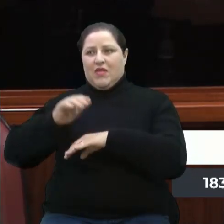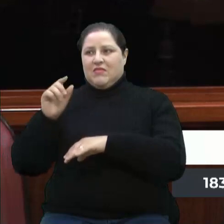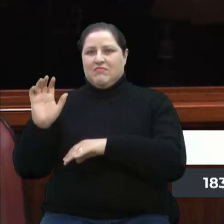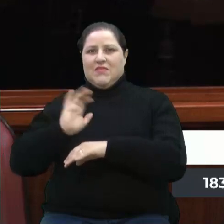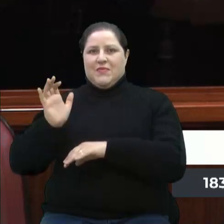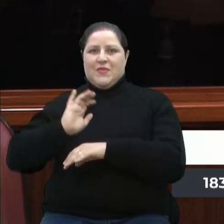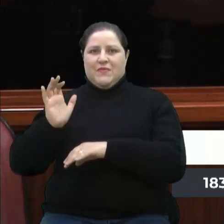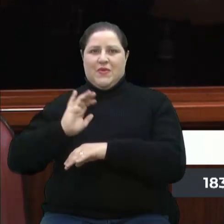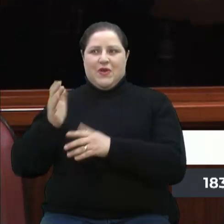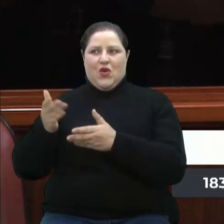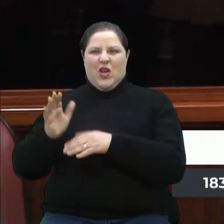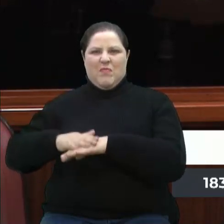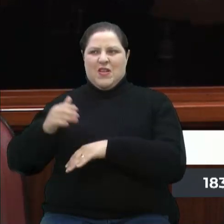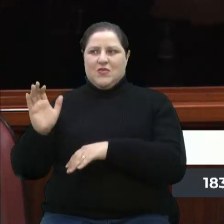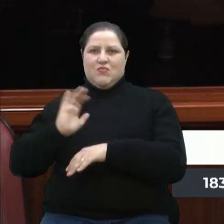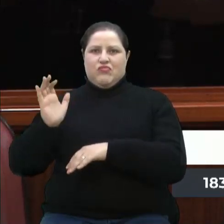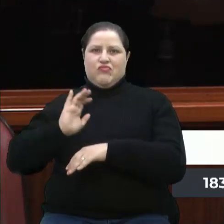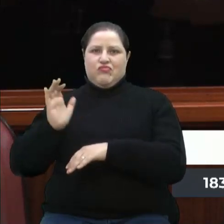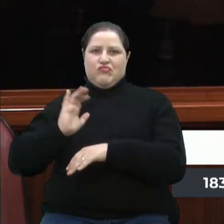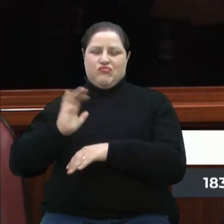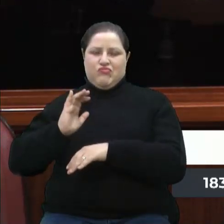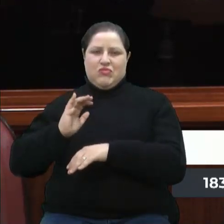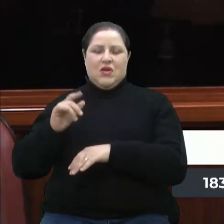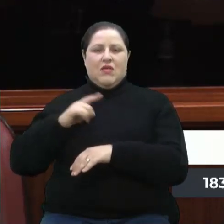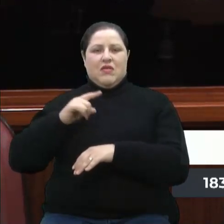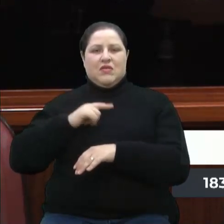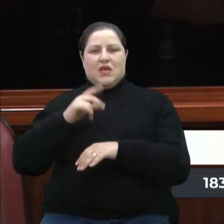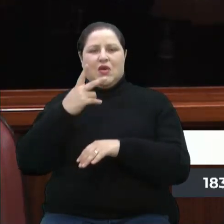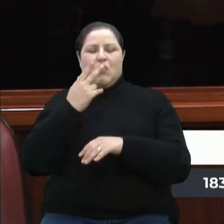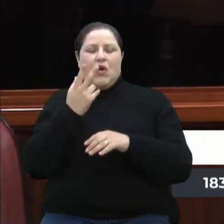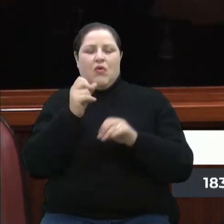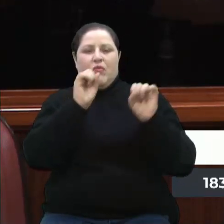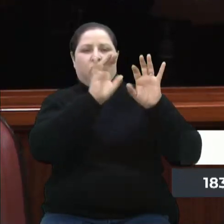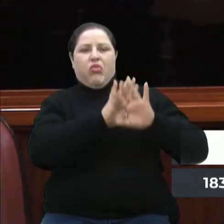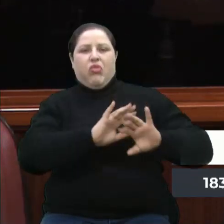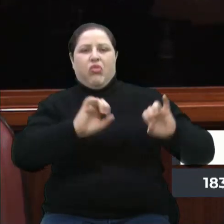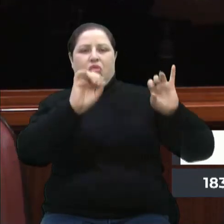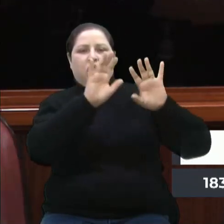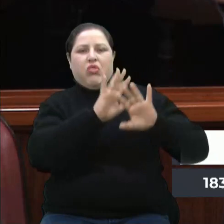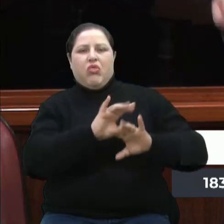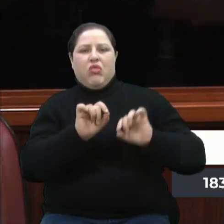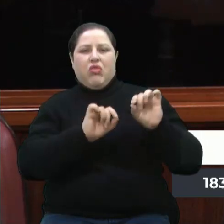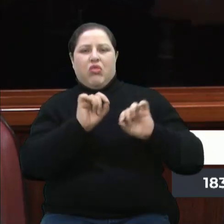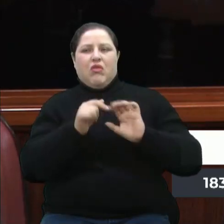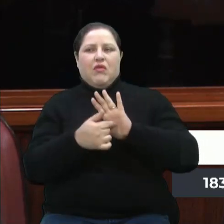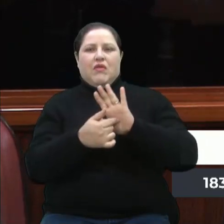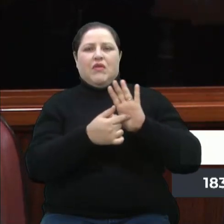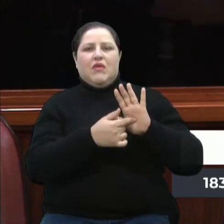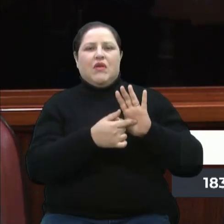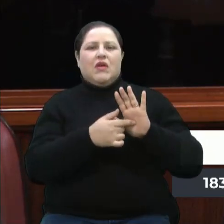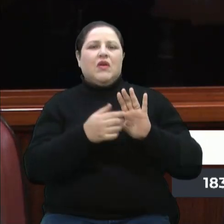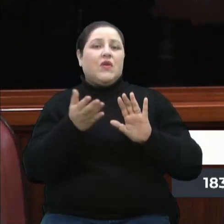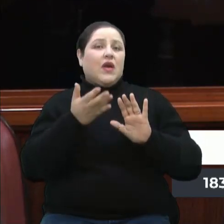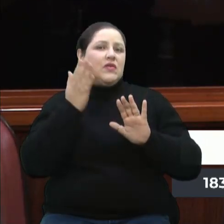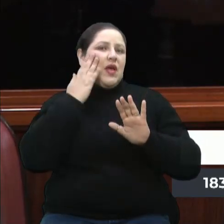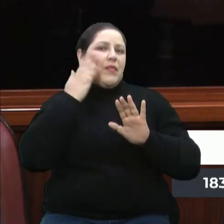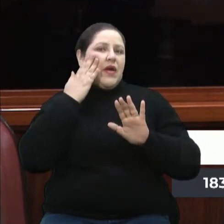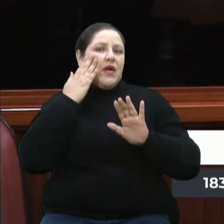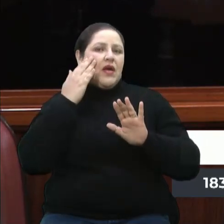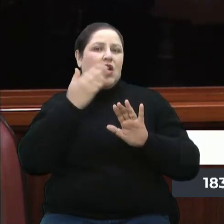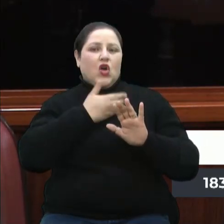uma cortina de fumaça em que, eu volto a dizer, eu quero saber como é que os prefeitos e os governadores